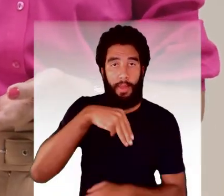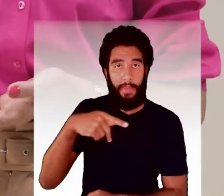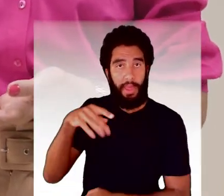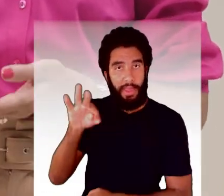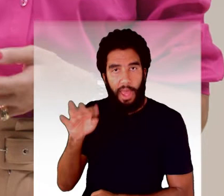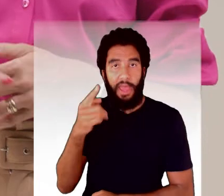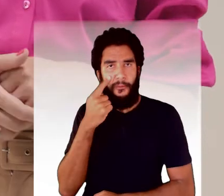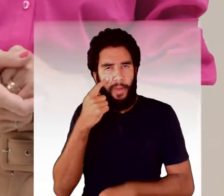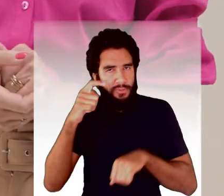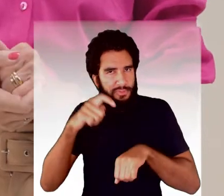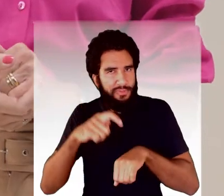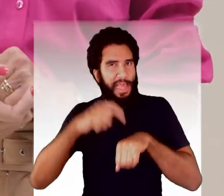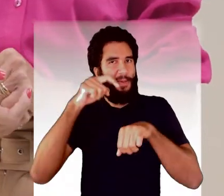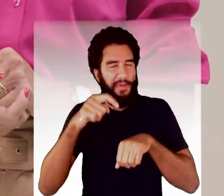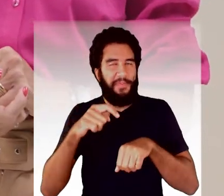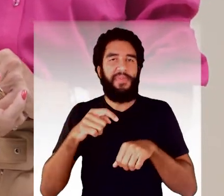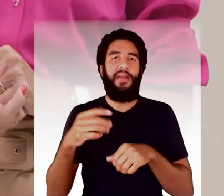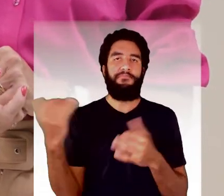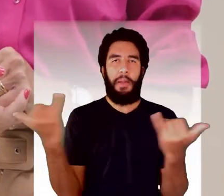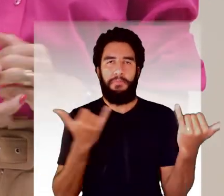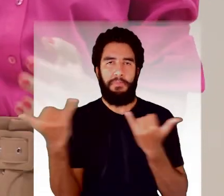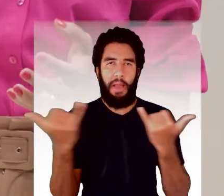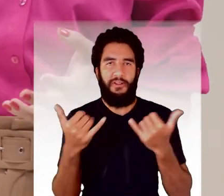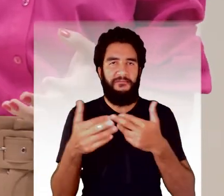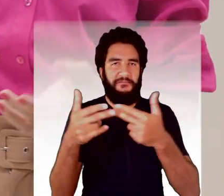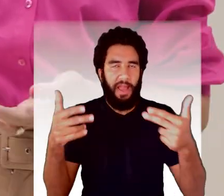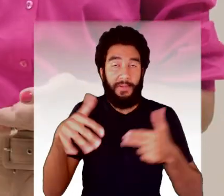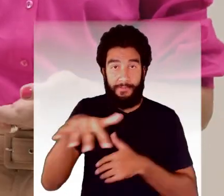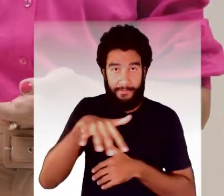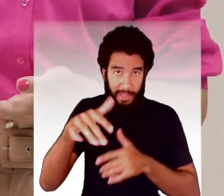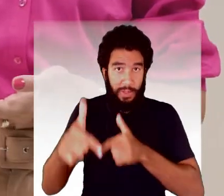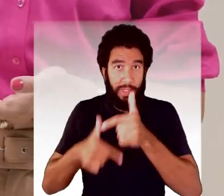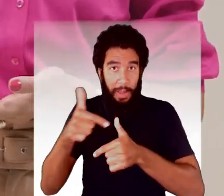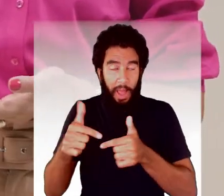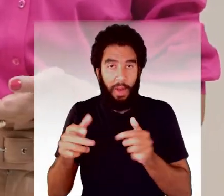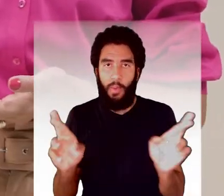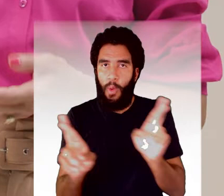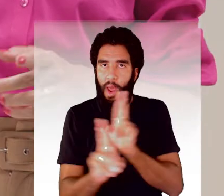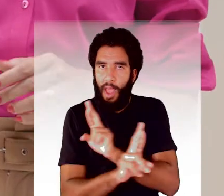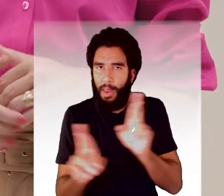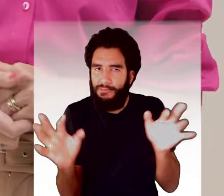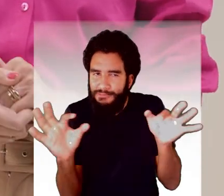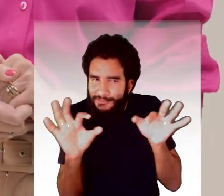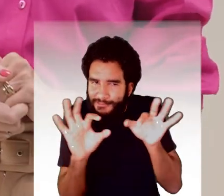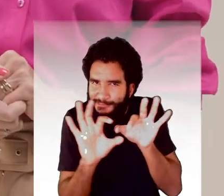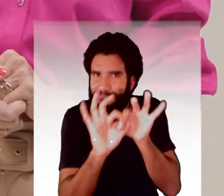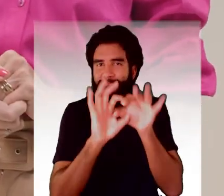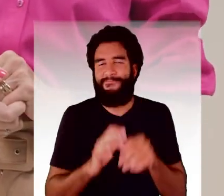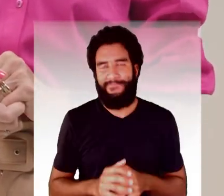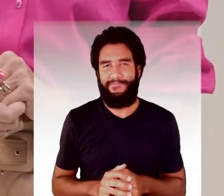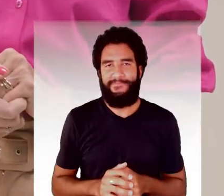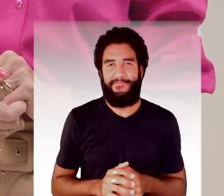sociais do MPT e acompanhar quase que em tempo real as notícias diárias que envolvem o mundo do trabalho tornou essa relação